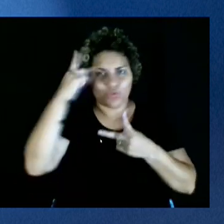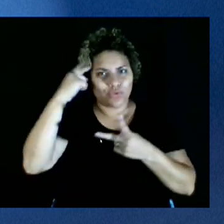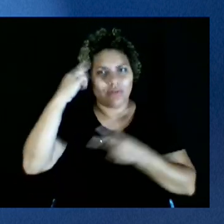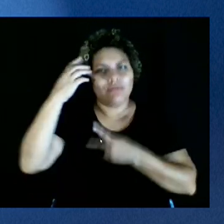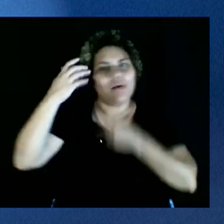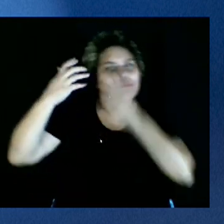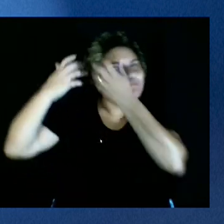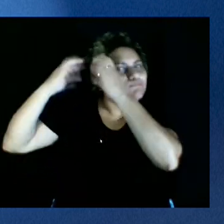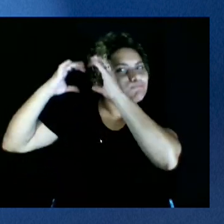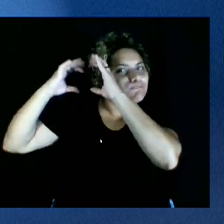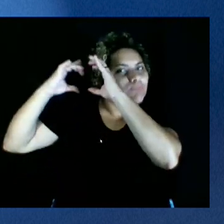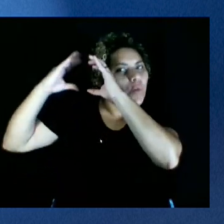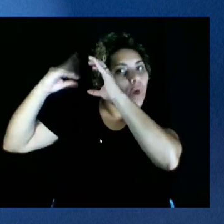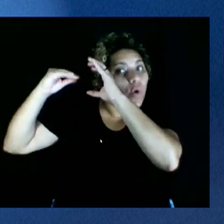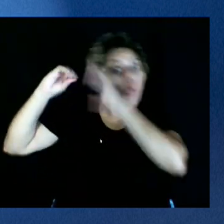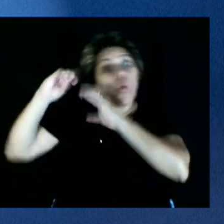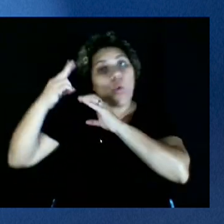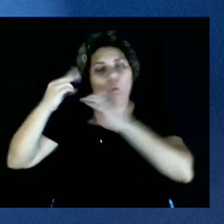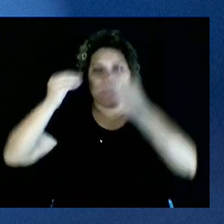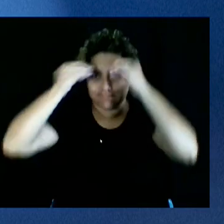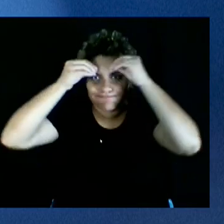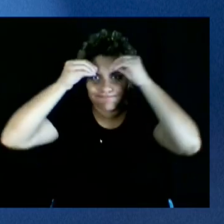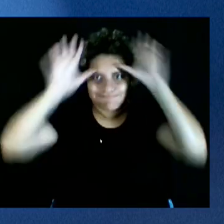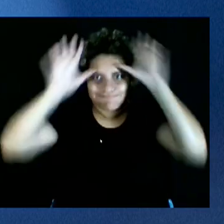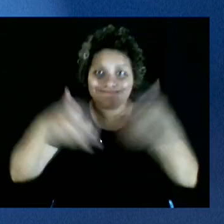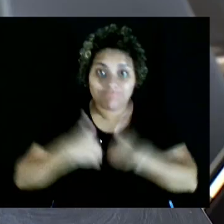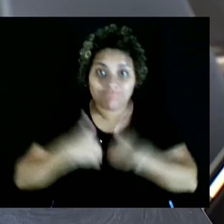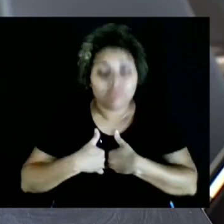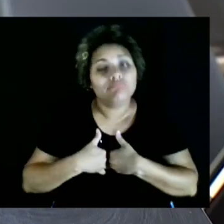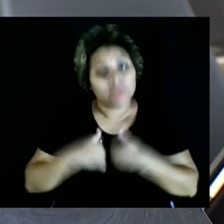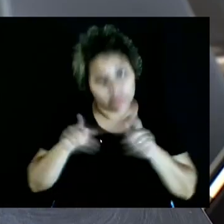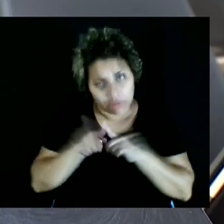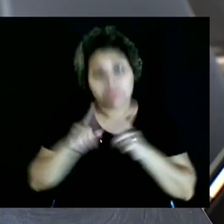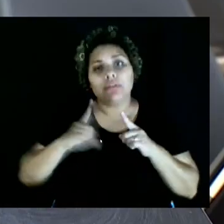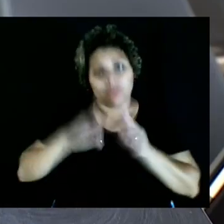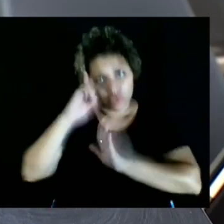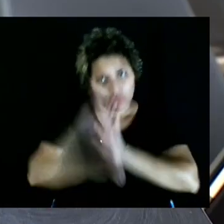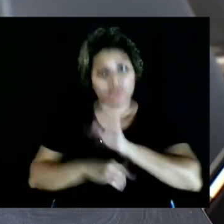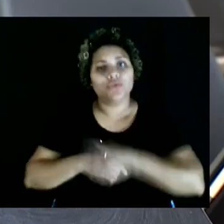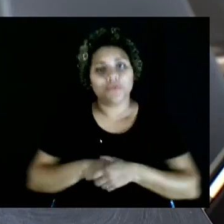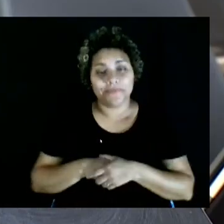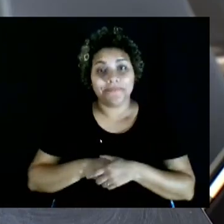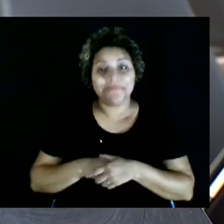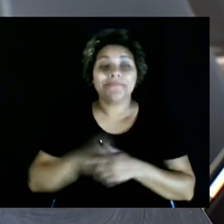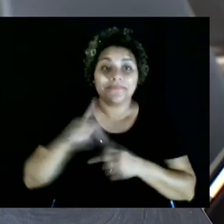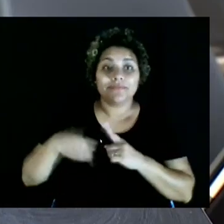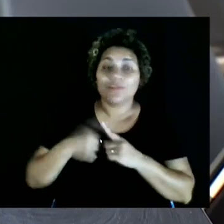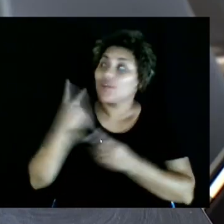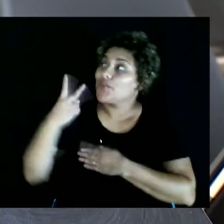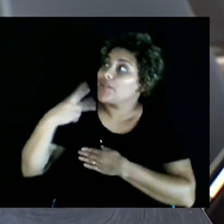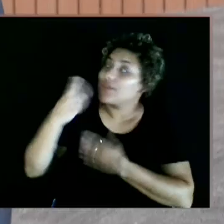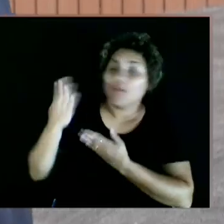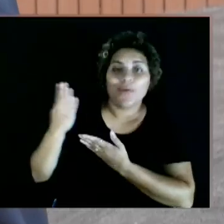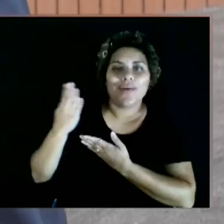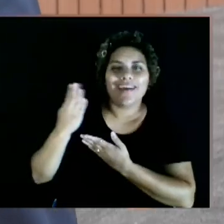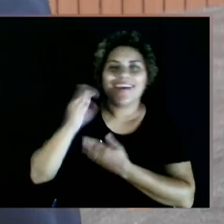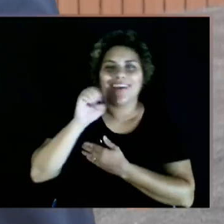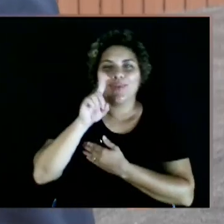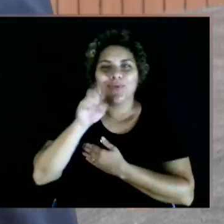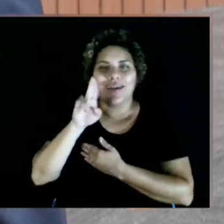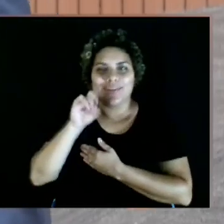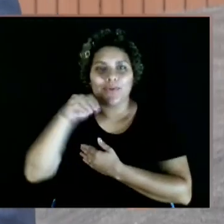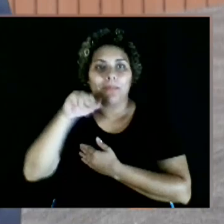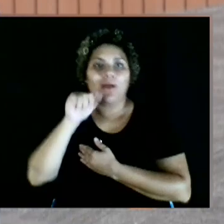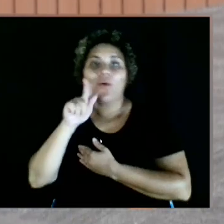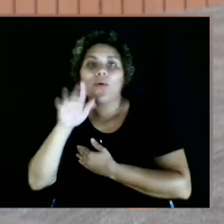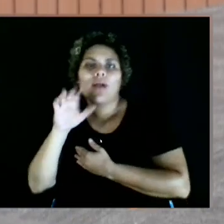do TEA, o transtorno do espectro autista no município. O vereador Eduardo Magoga detalhou a alteração. Colocamos um